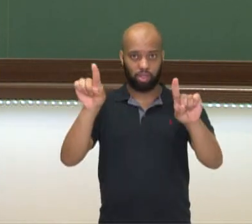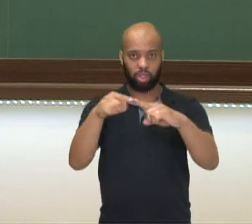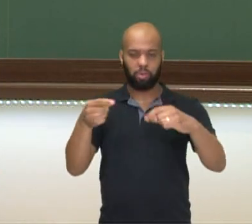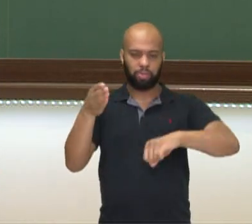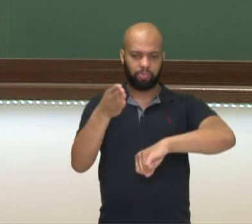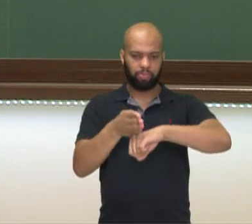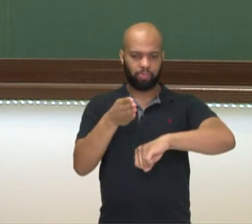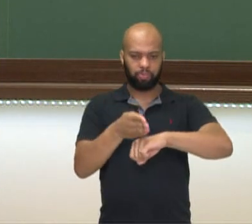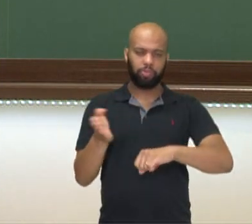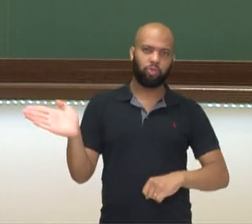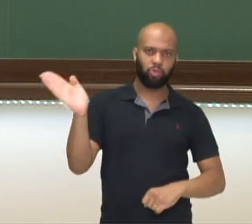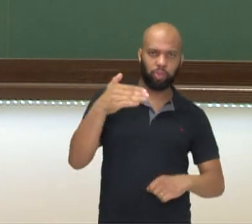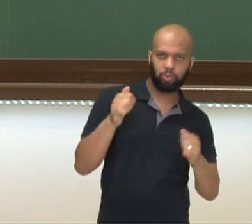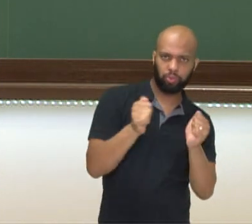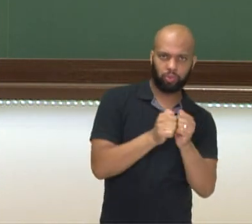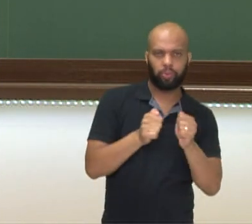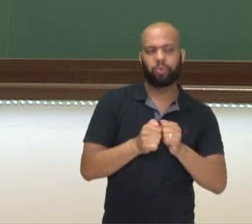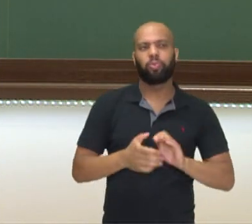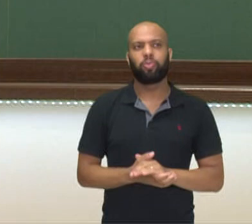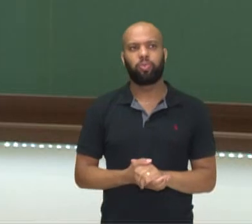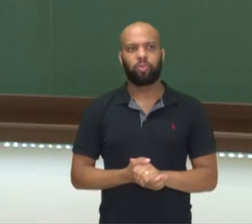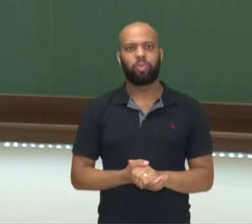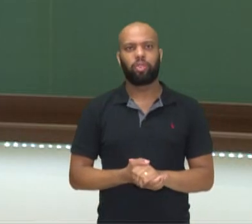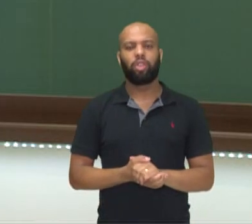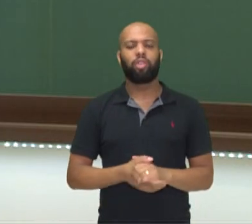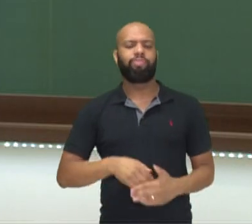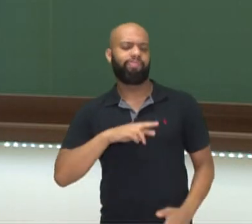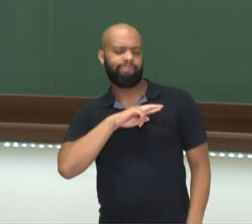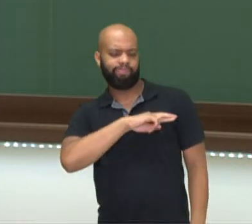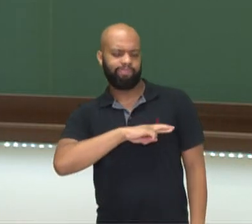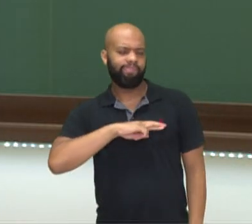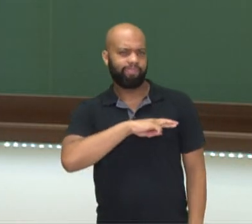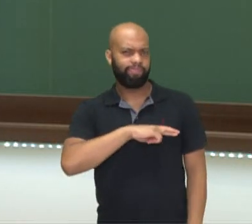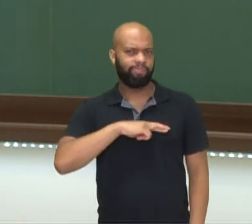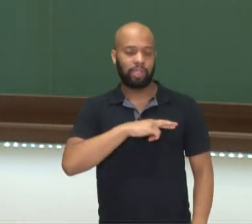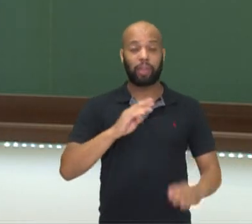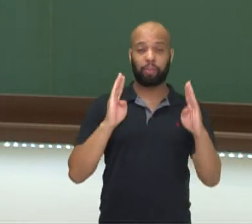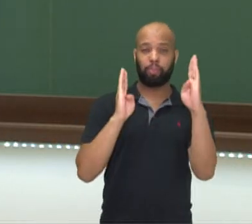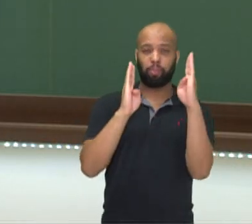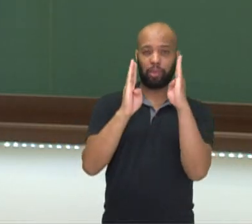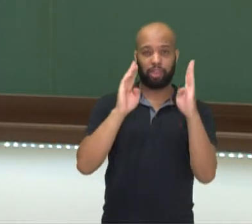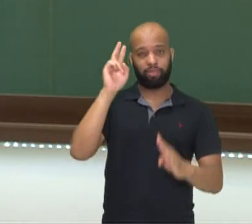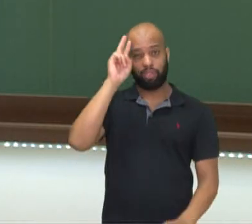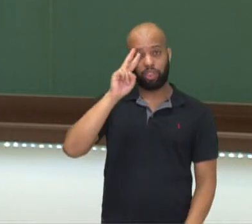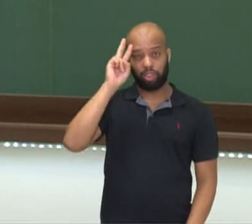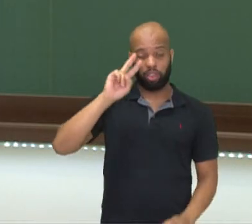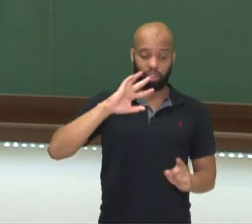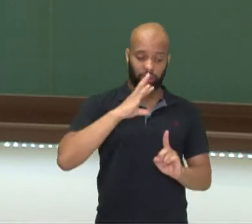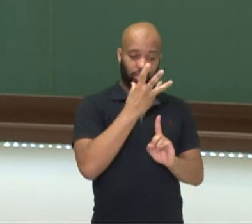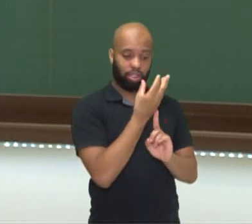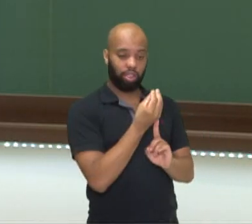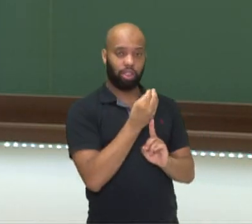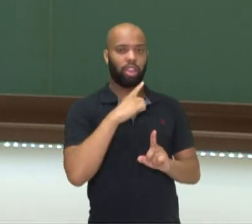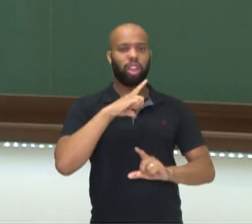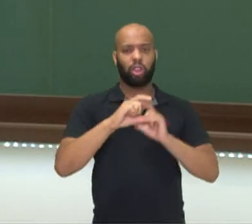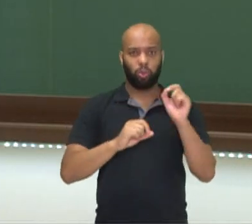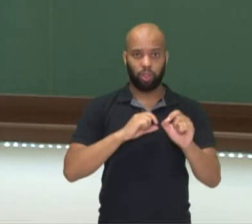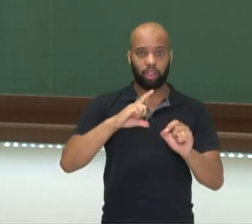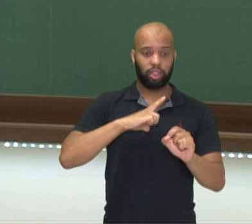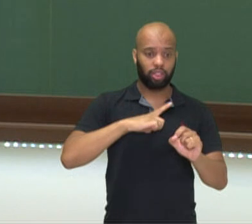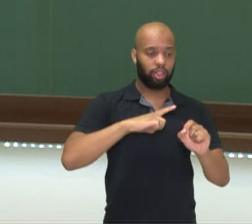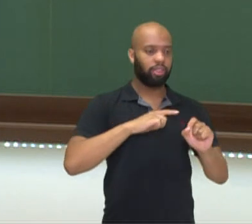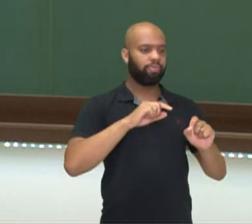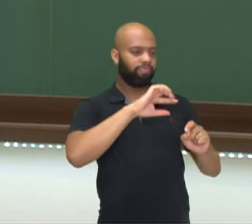moderna. Vamos lá comigo. Gente, o romantismo é um período na história da arte que ele compreende tanto as